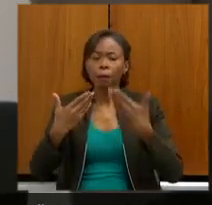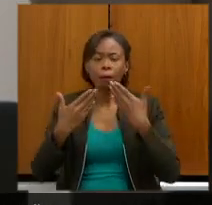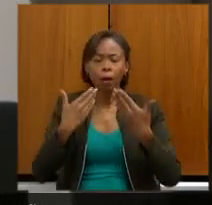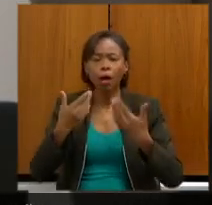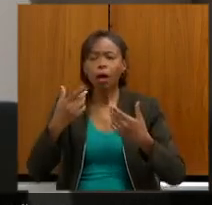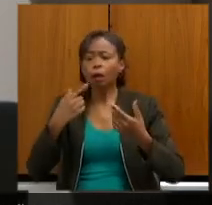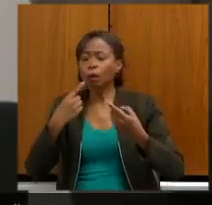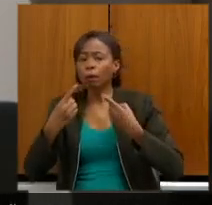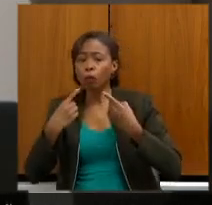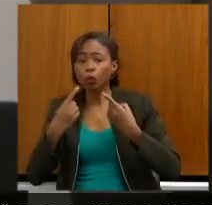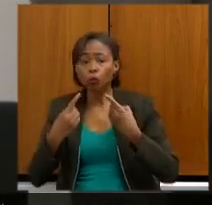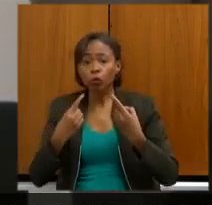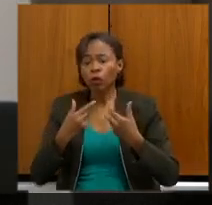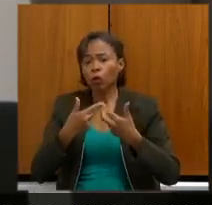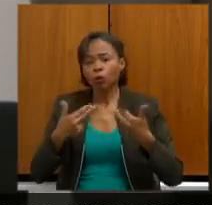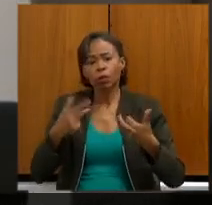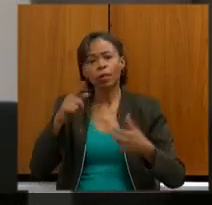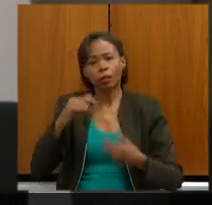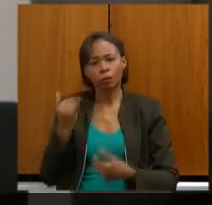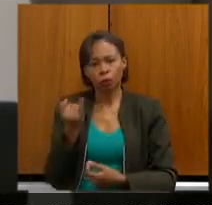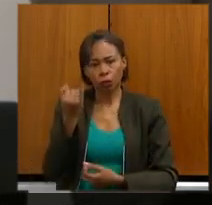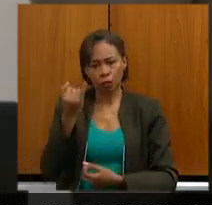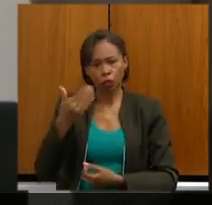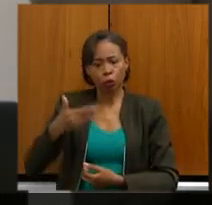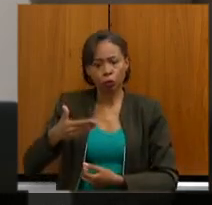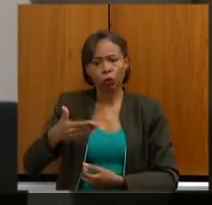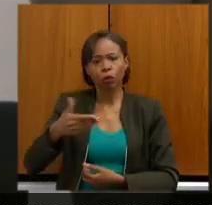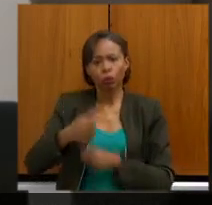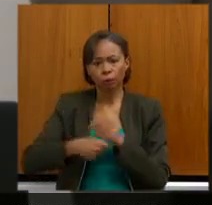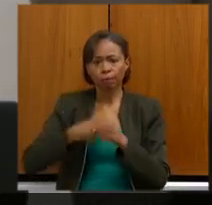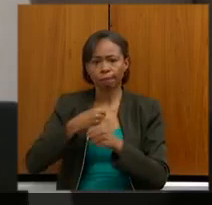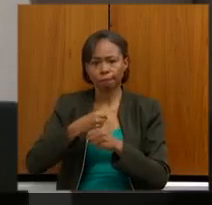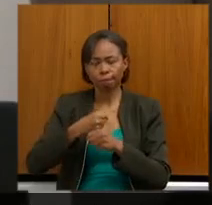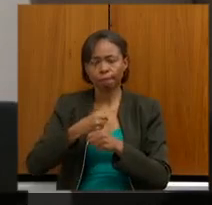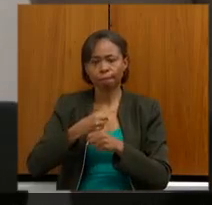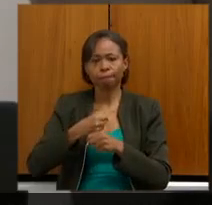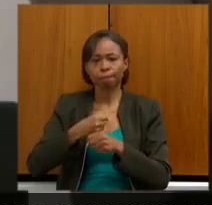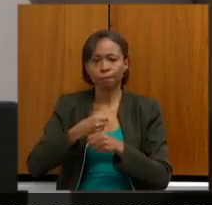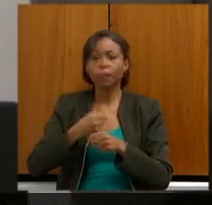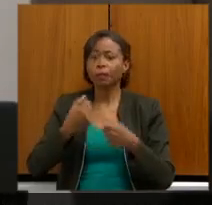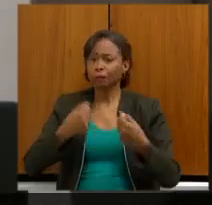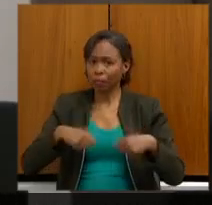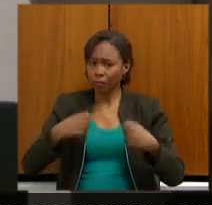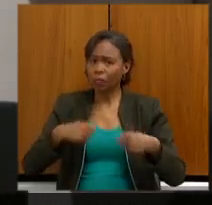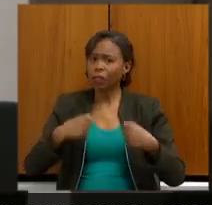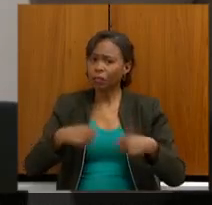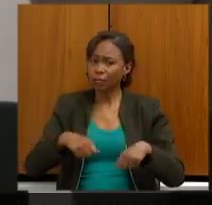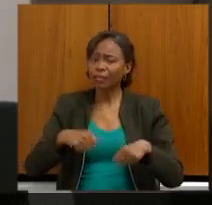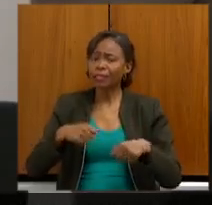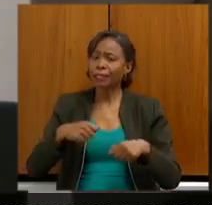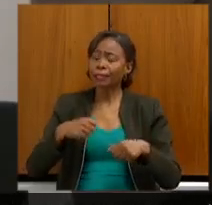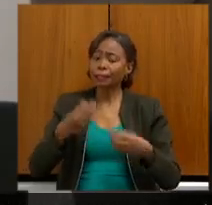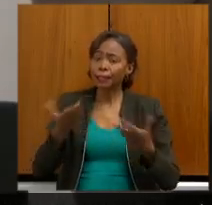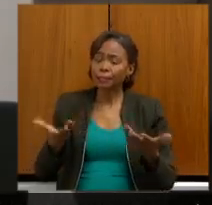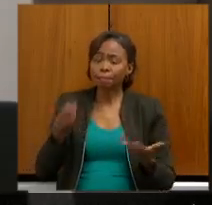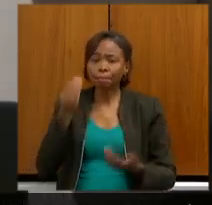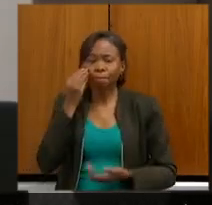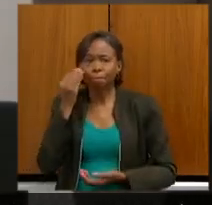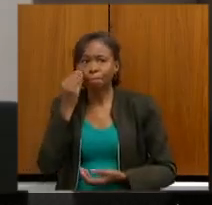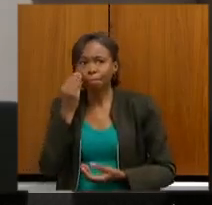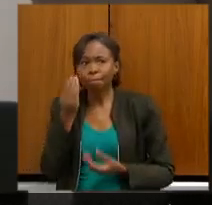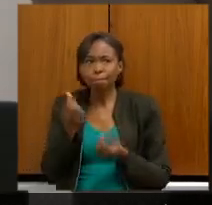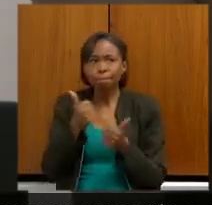fundamental para os próximos anos nós precisamos é encontrar cada vez mais mecanismo de diálogo e